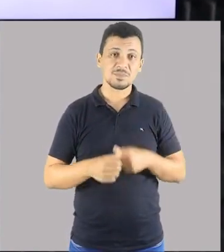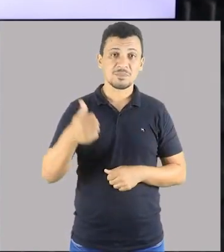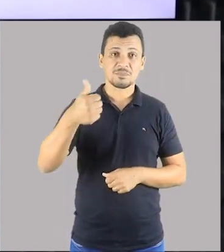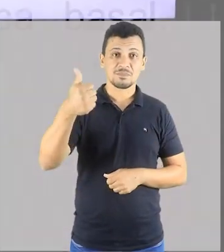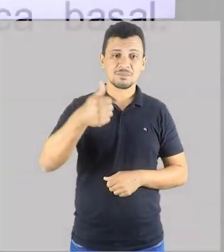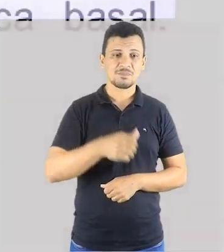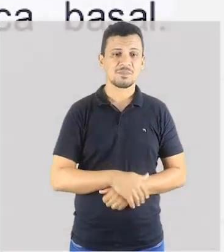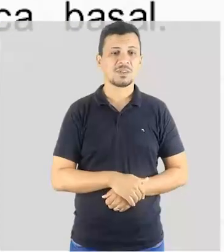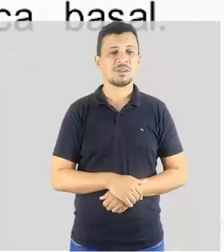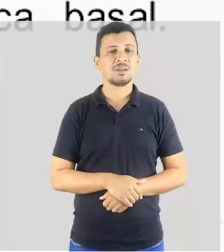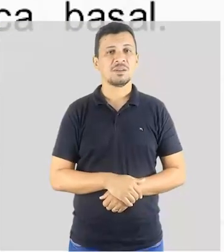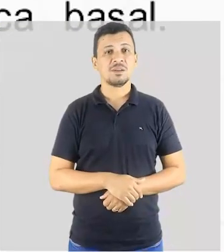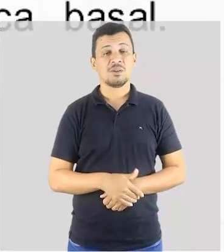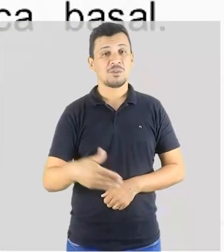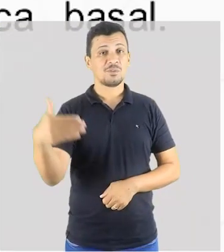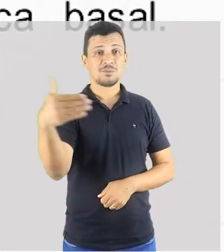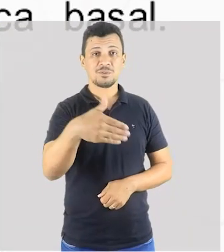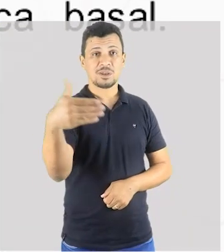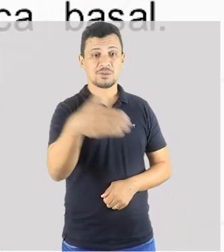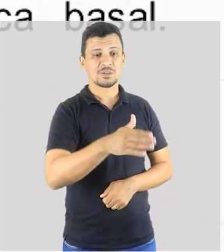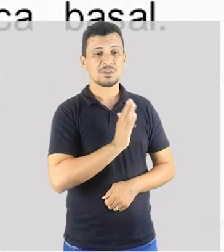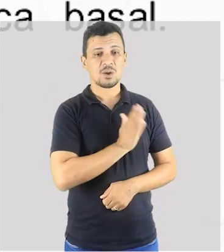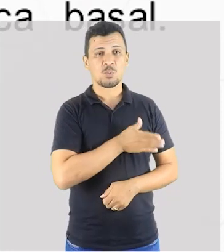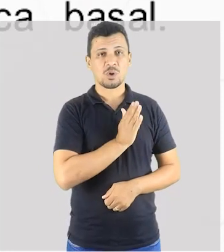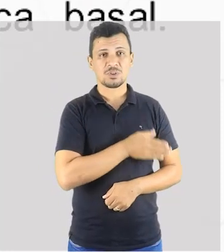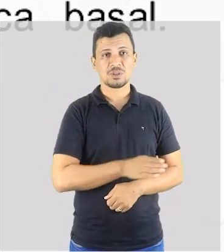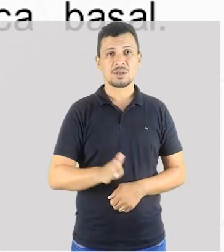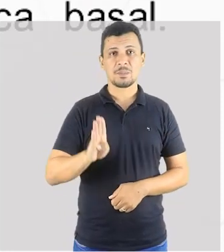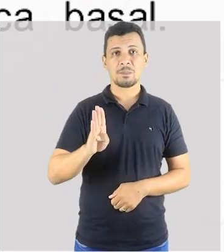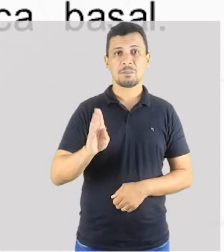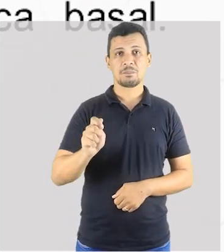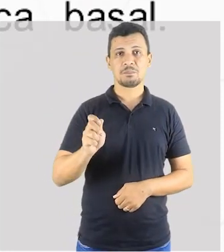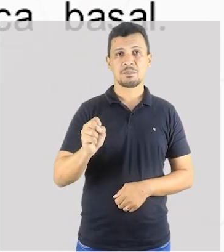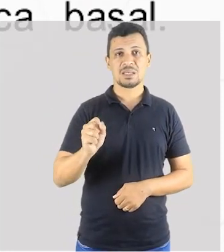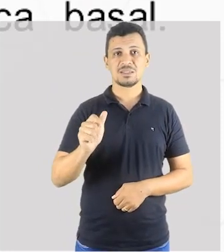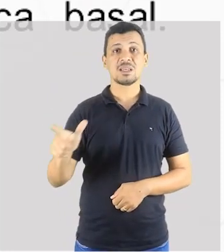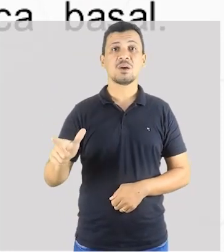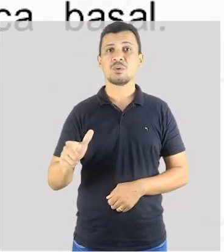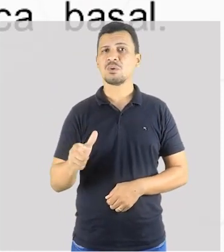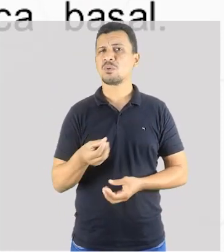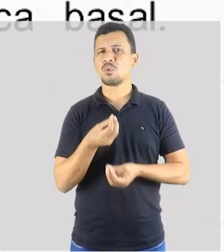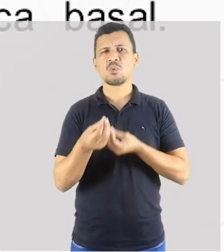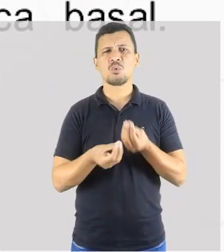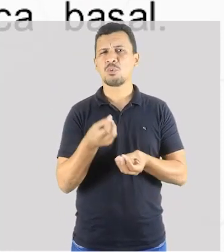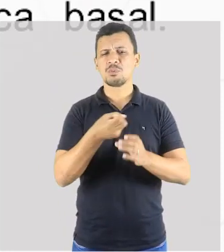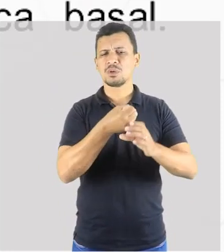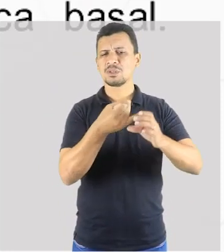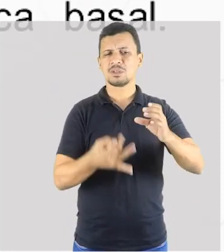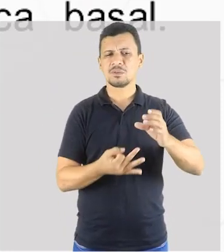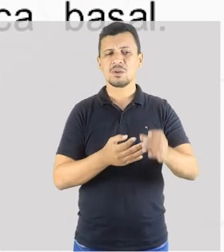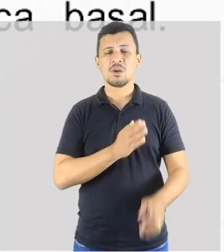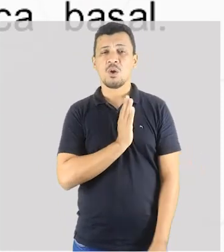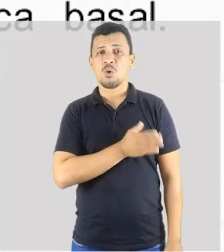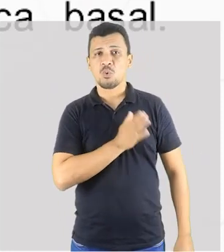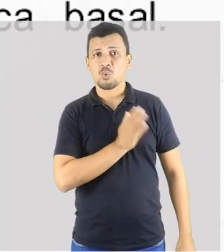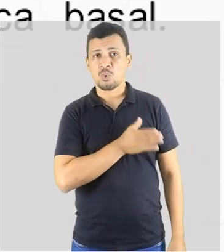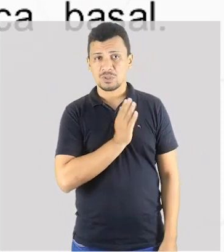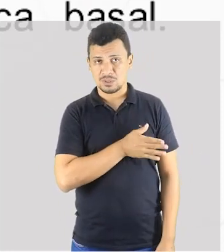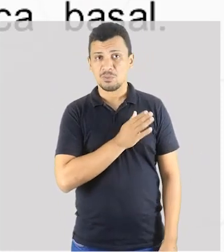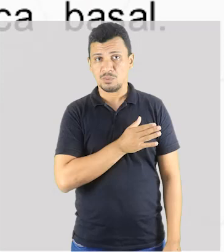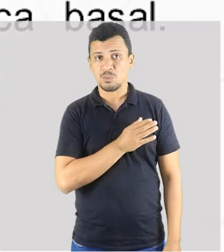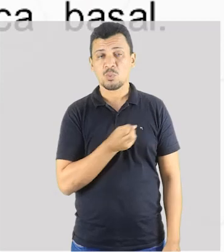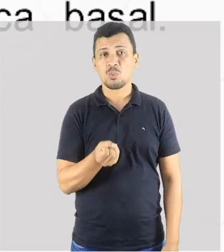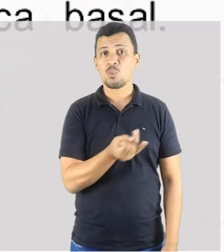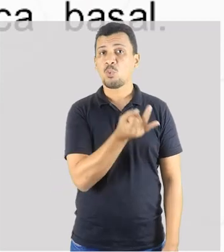Primeiro, frequência cardíaca basal é caracterizada como sendo os batimentos cardíacos do coração por